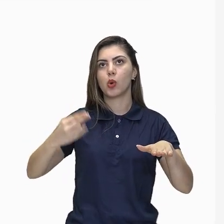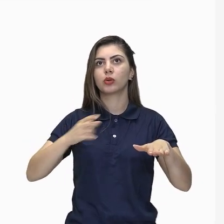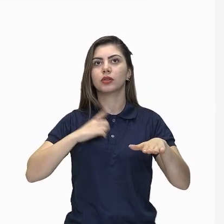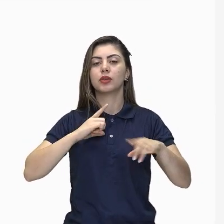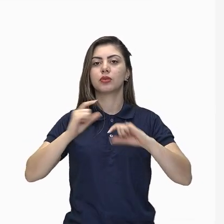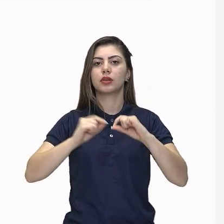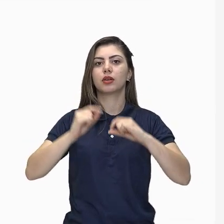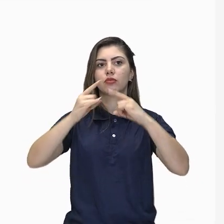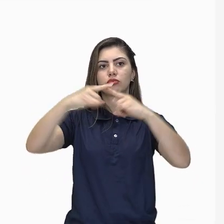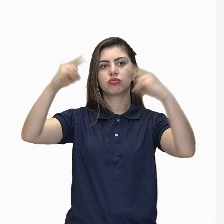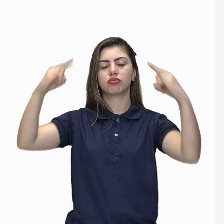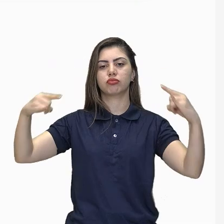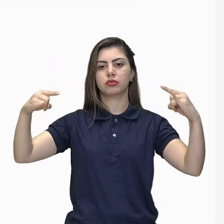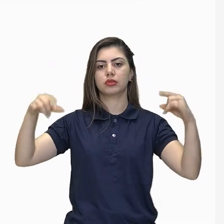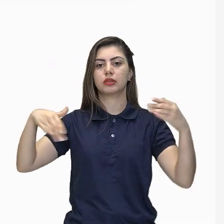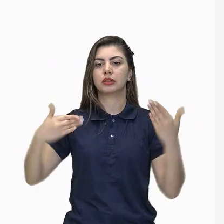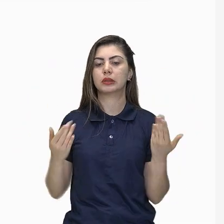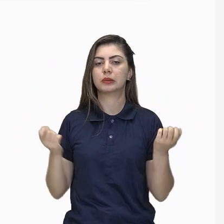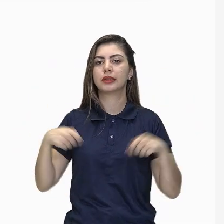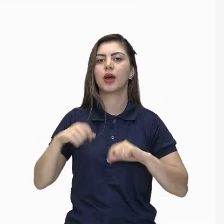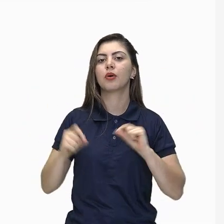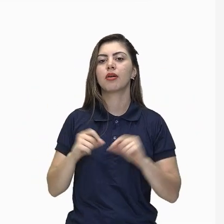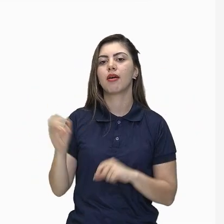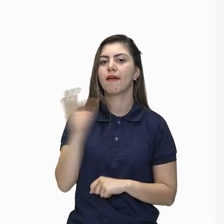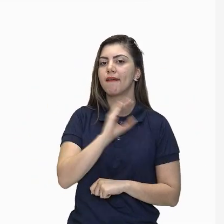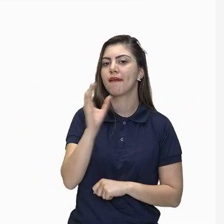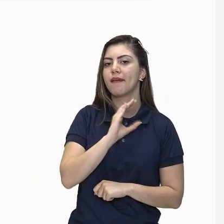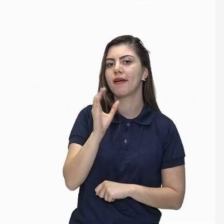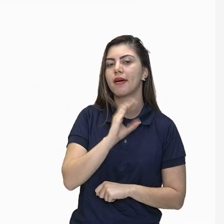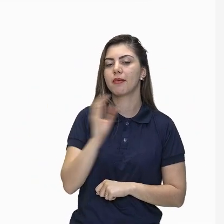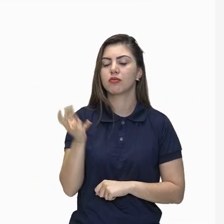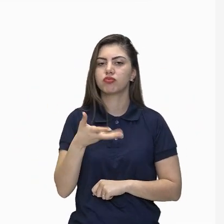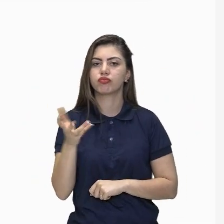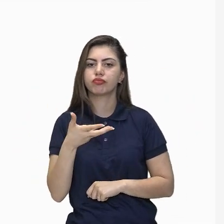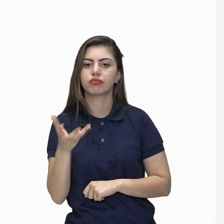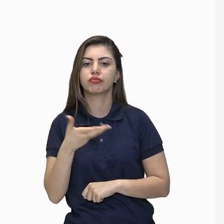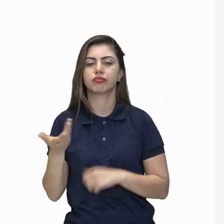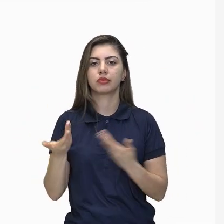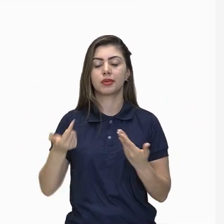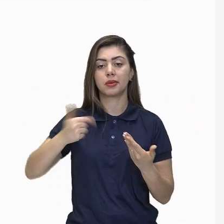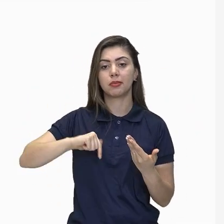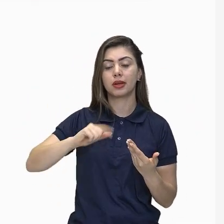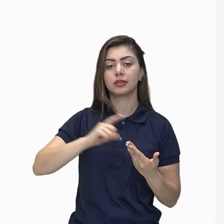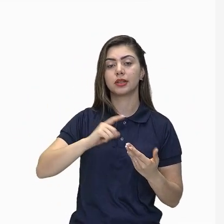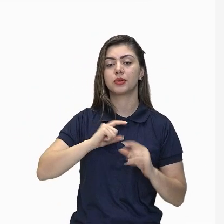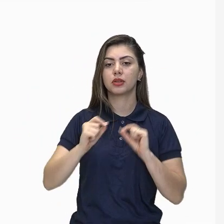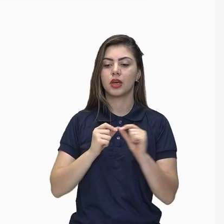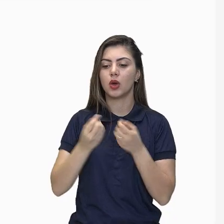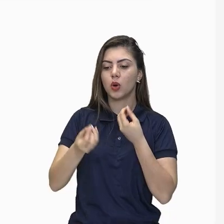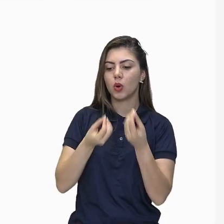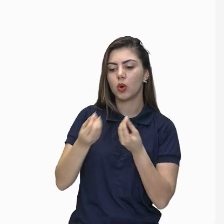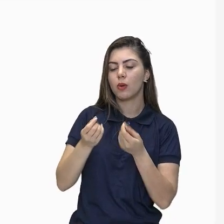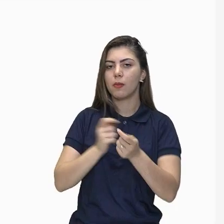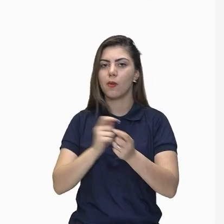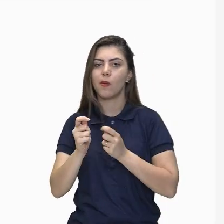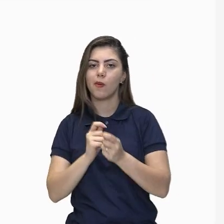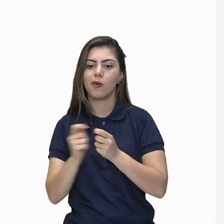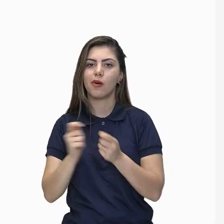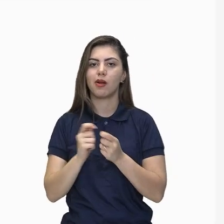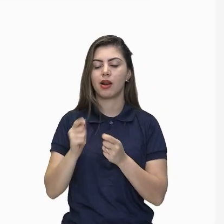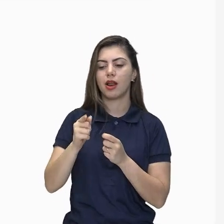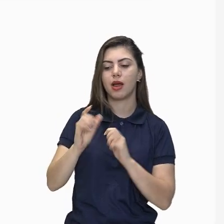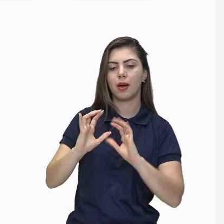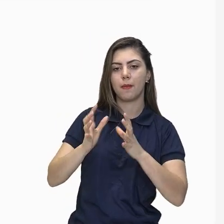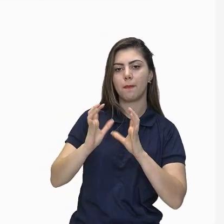Ele desenvolve agilidade, controle de bola e trabalho em equipe. Muitas vezes